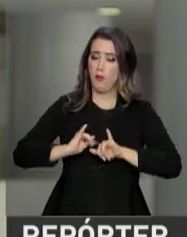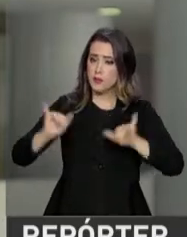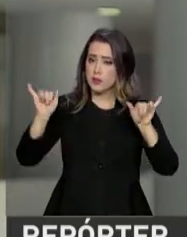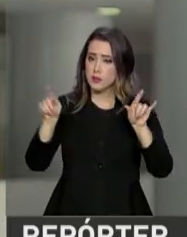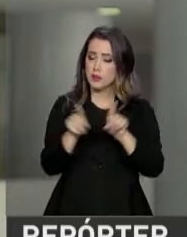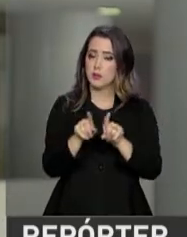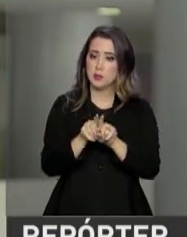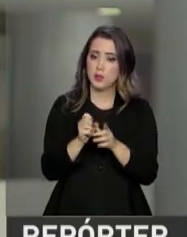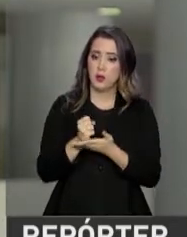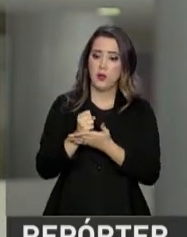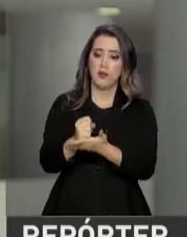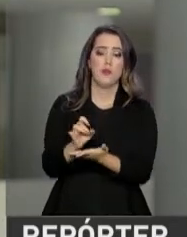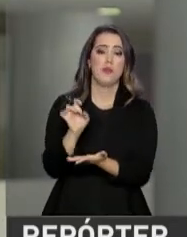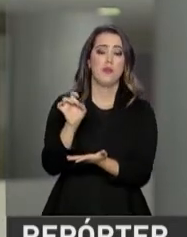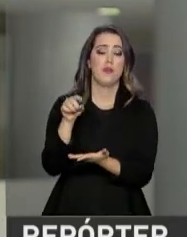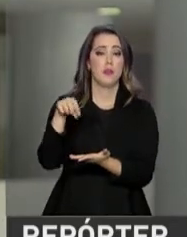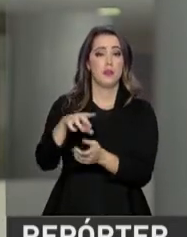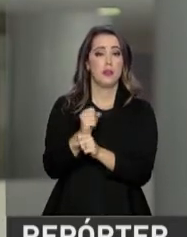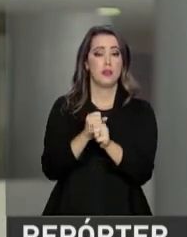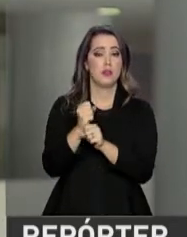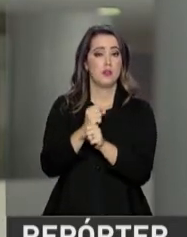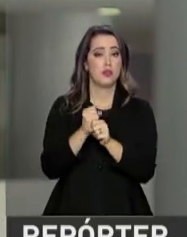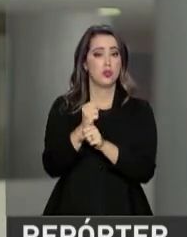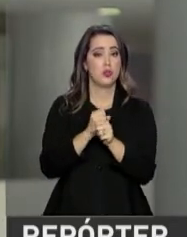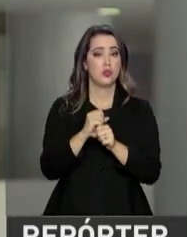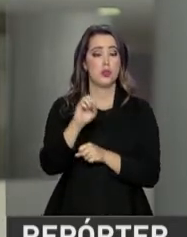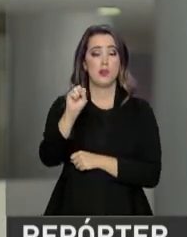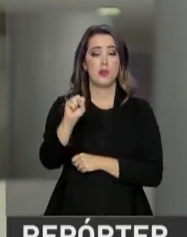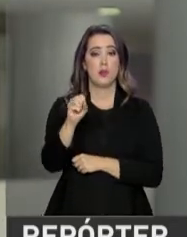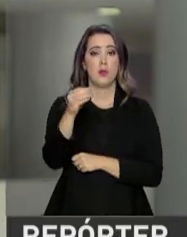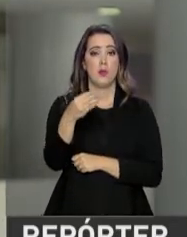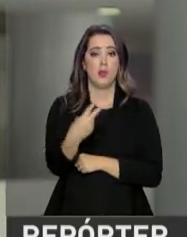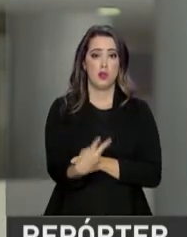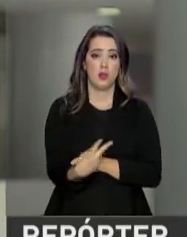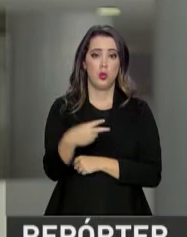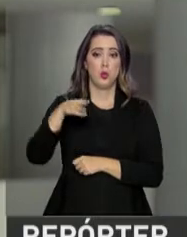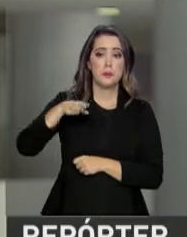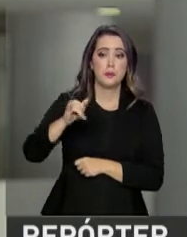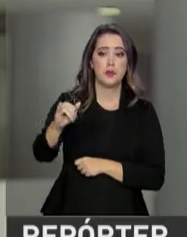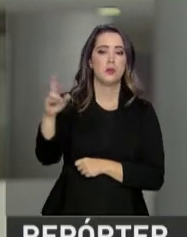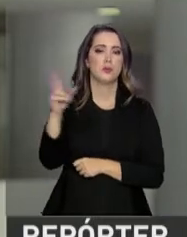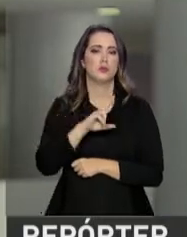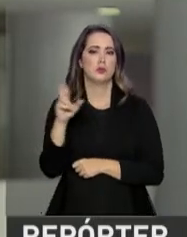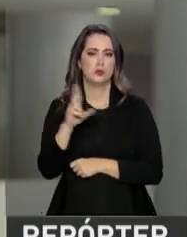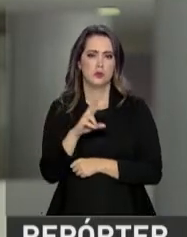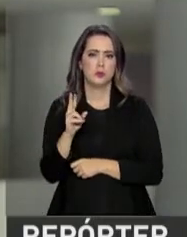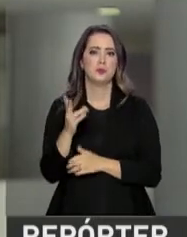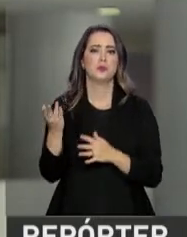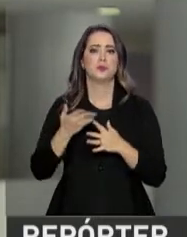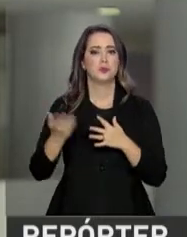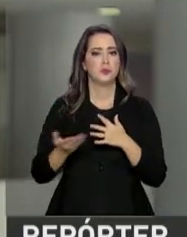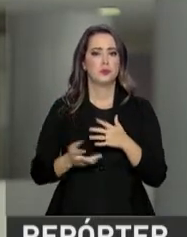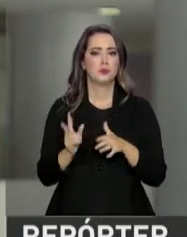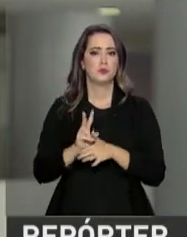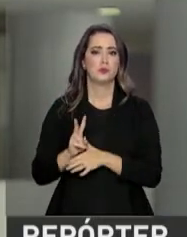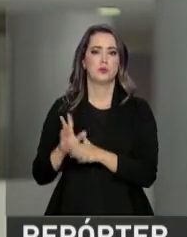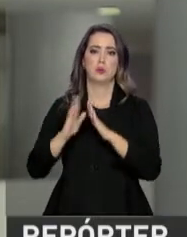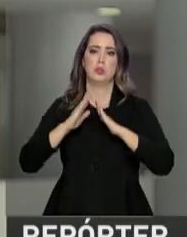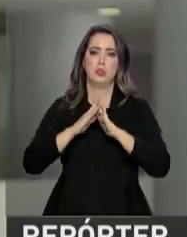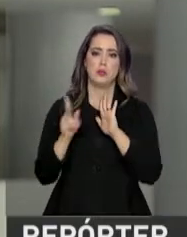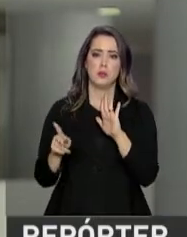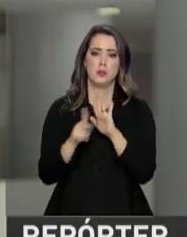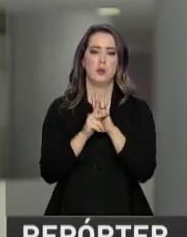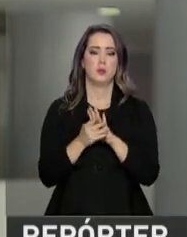disponibiliza somente neste ano 82 bilhões de reais para financiamentos imobiliários de